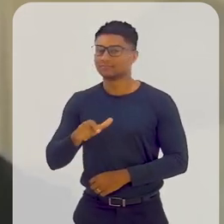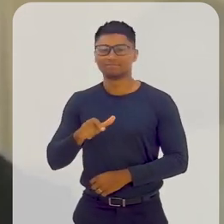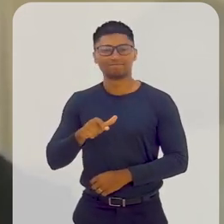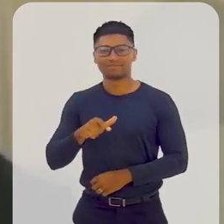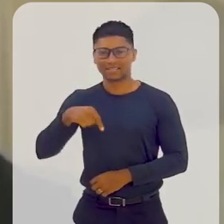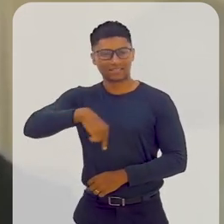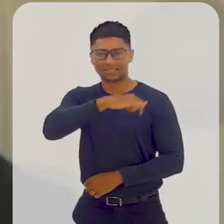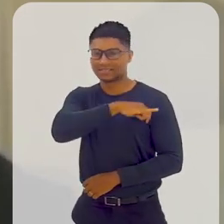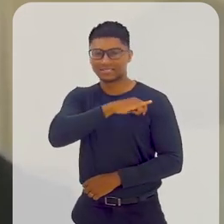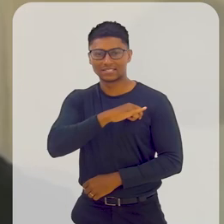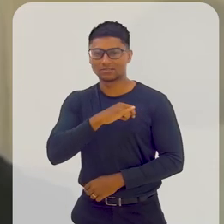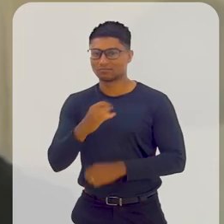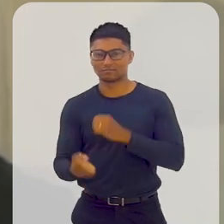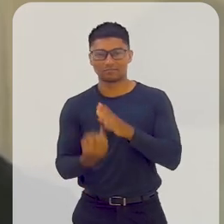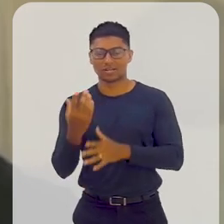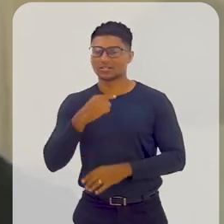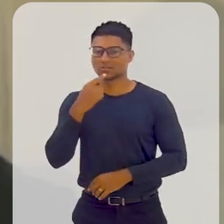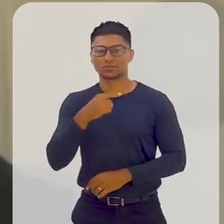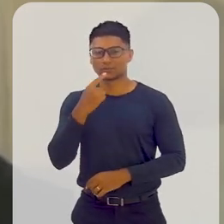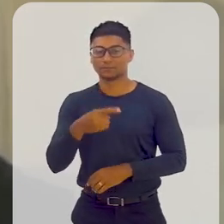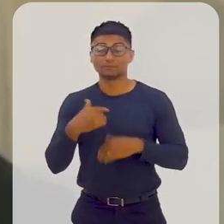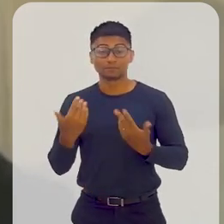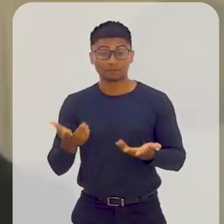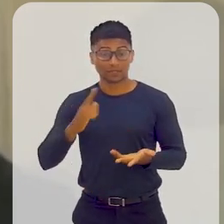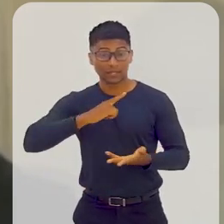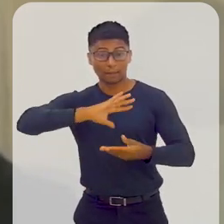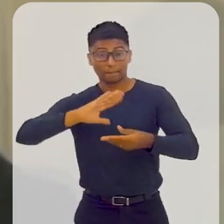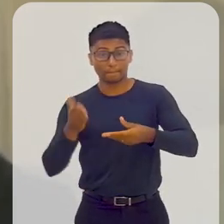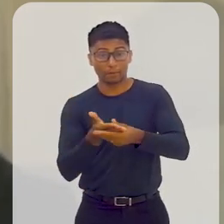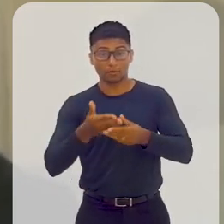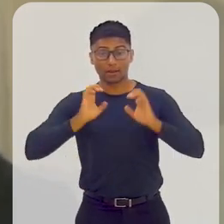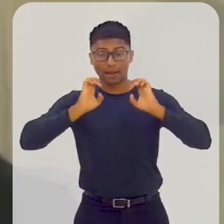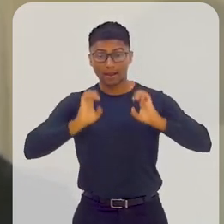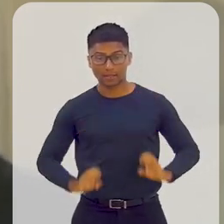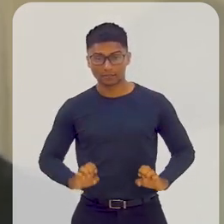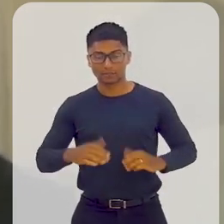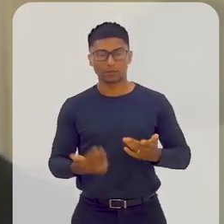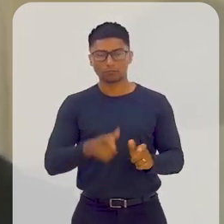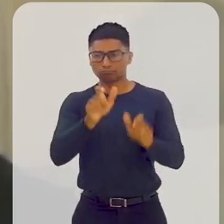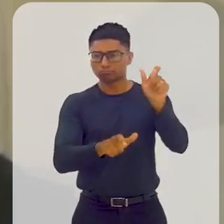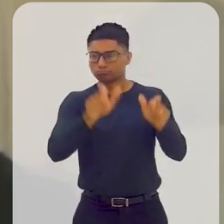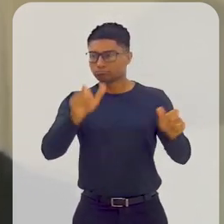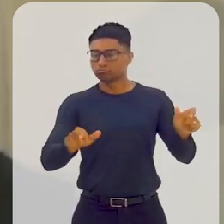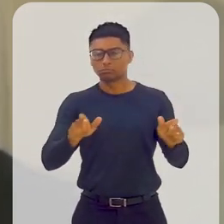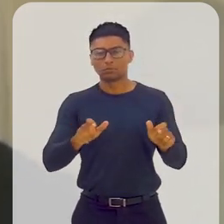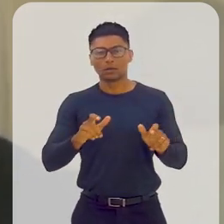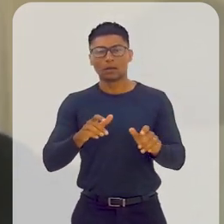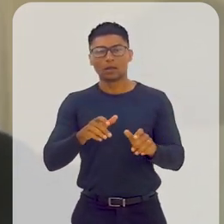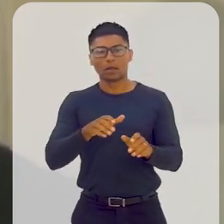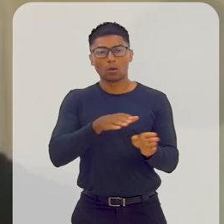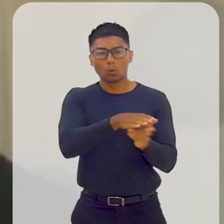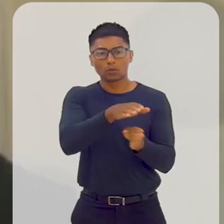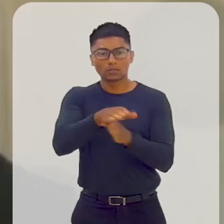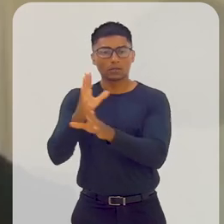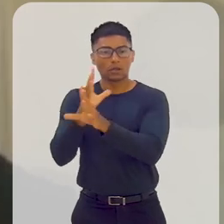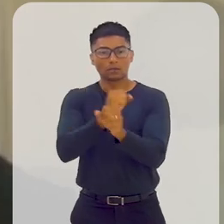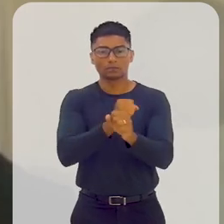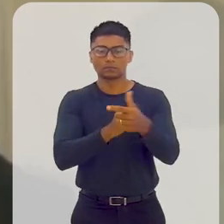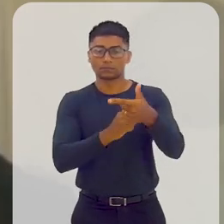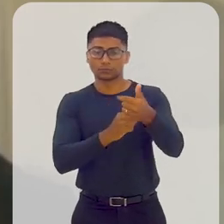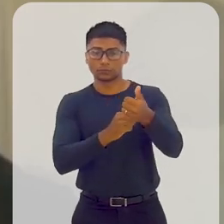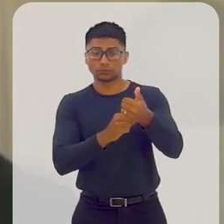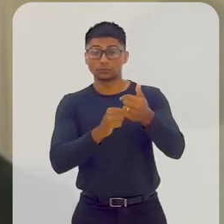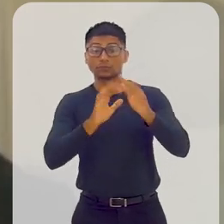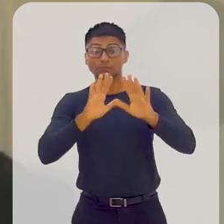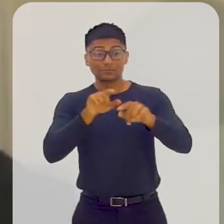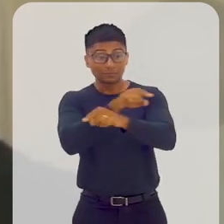faculdade, então muitos processos éticos chegam lá, e isso é dividido pelos 12 conselheiros. Só que os conselheiros trabalham, né?